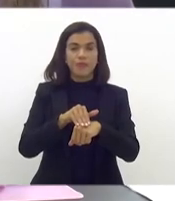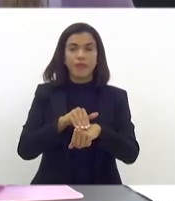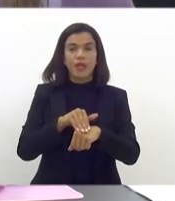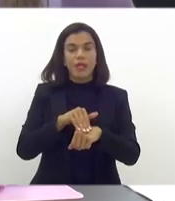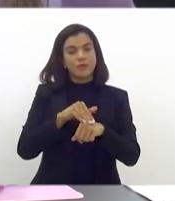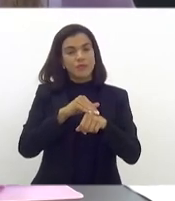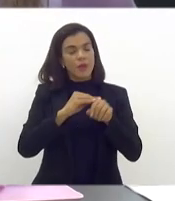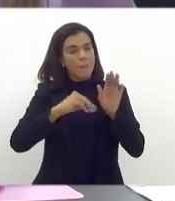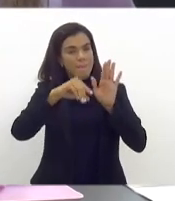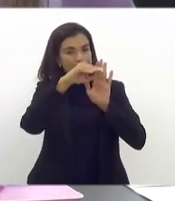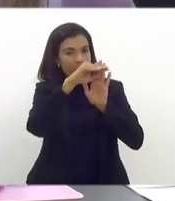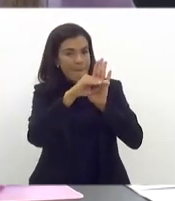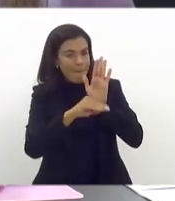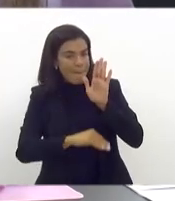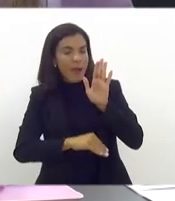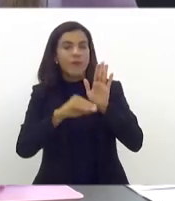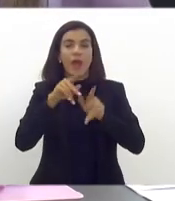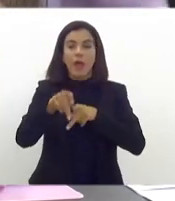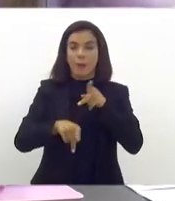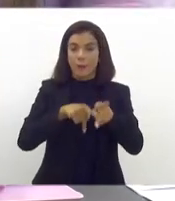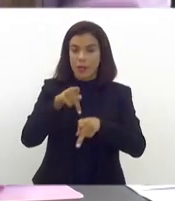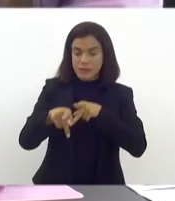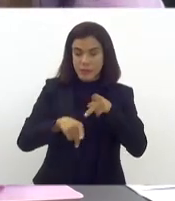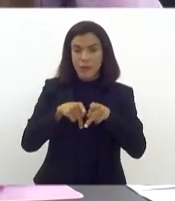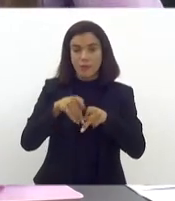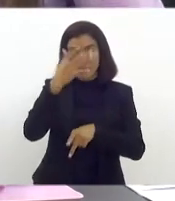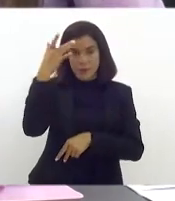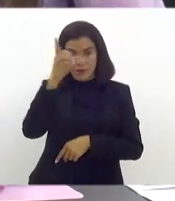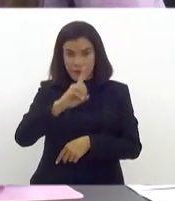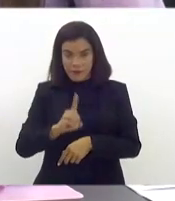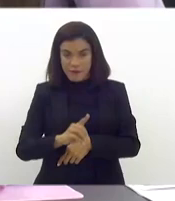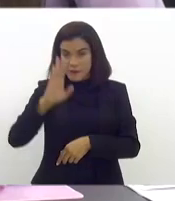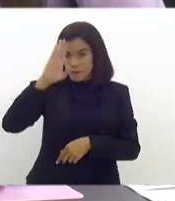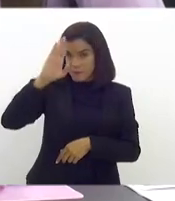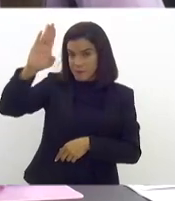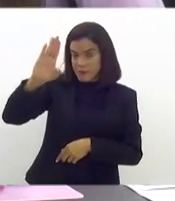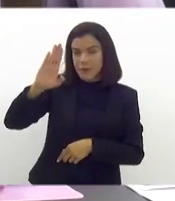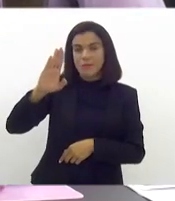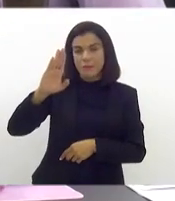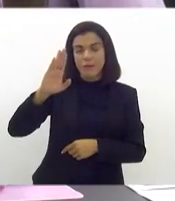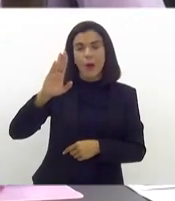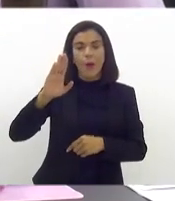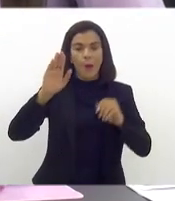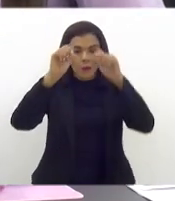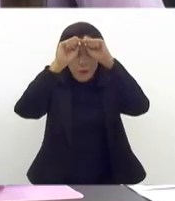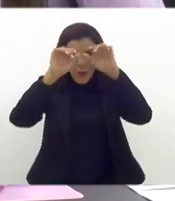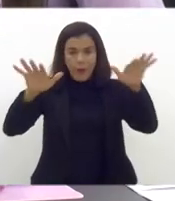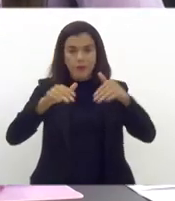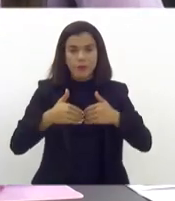observando todos os cuidados necessários, a população, a pessoa com deficiência, sobretudo aquelas, os